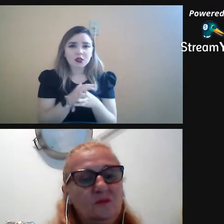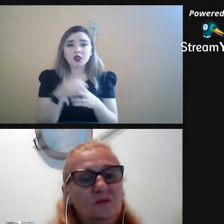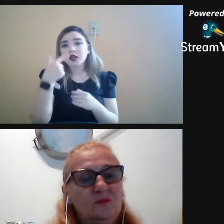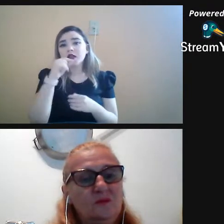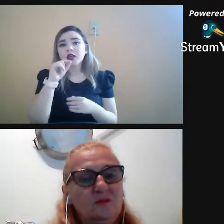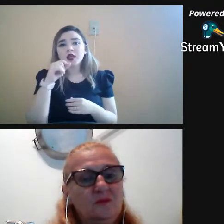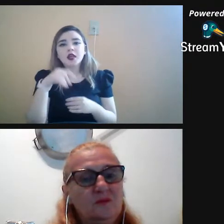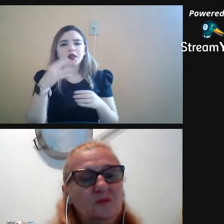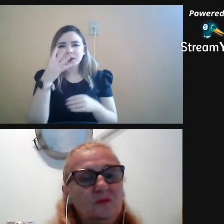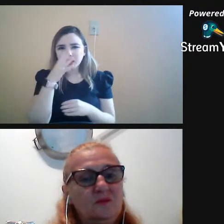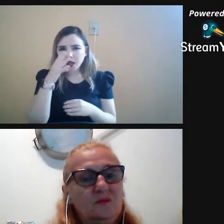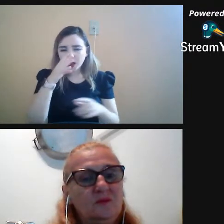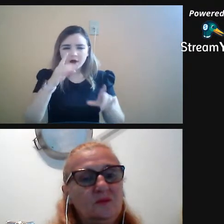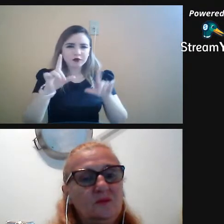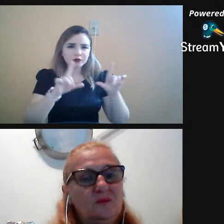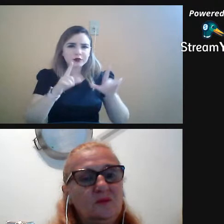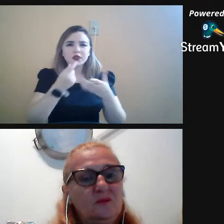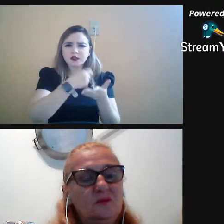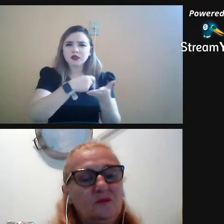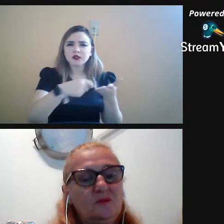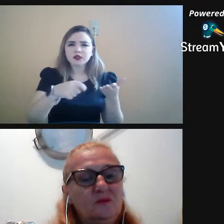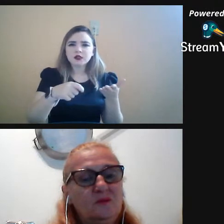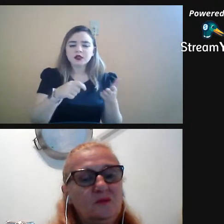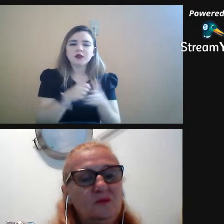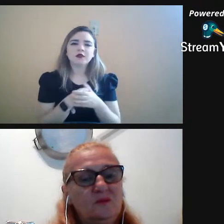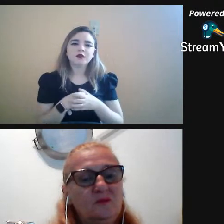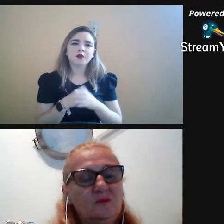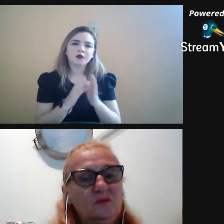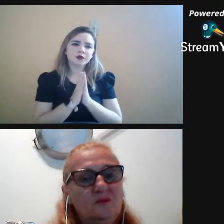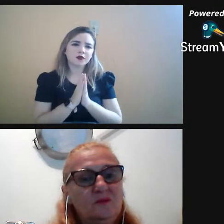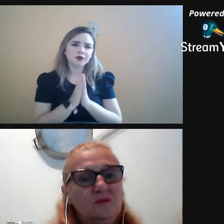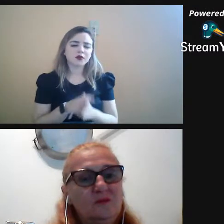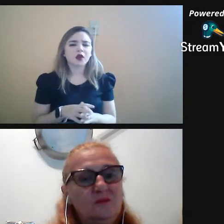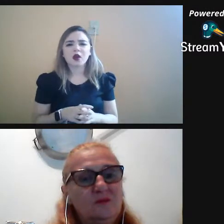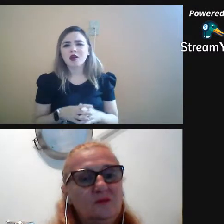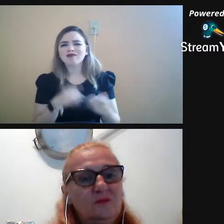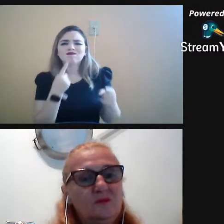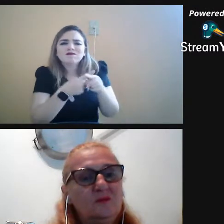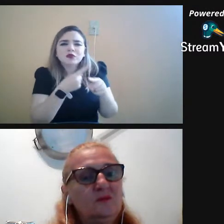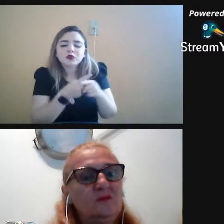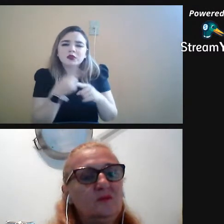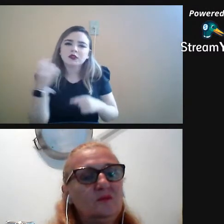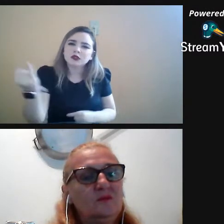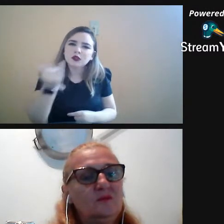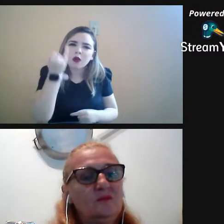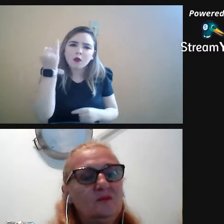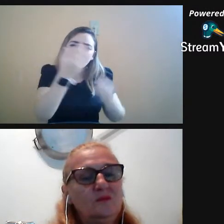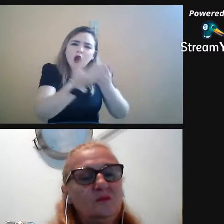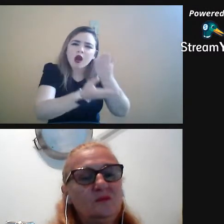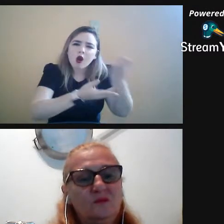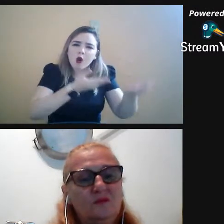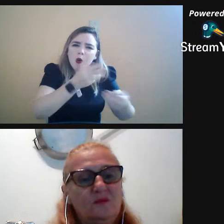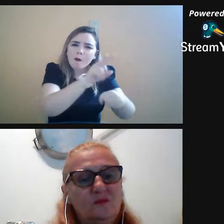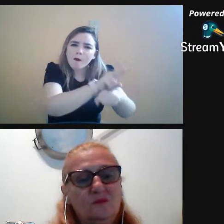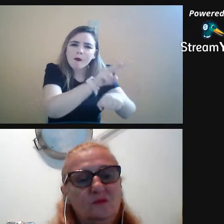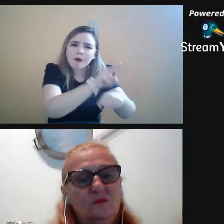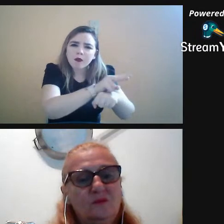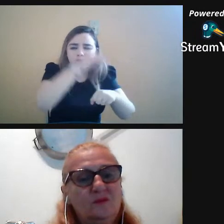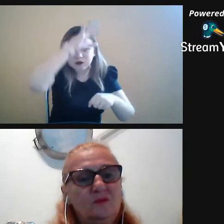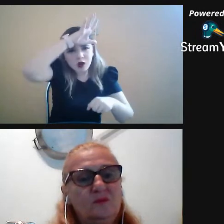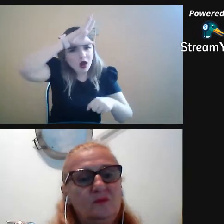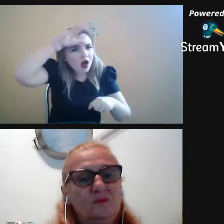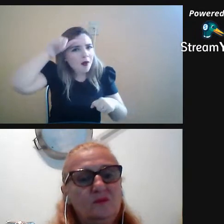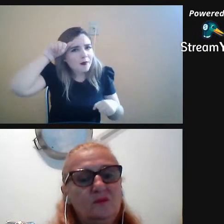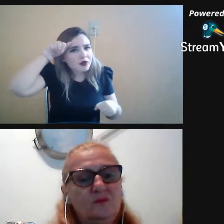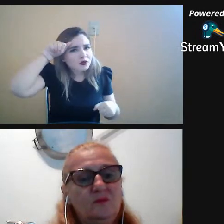a gente aí, escreve, por favor, uma frase. Por que é importante preservar a Amazônia, por exemplo? A